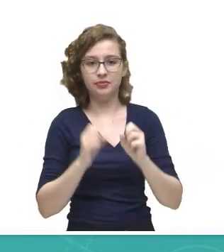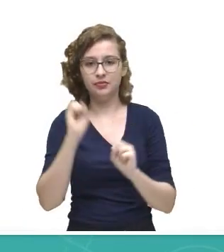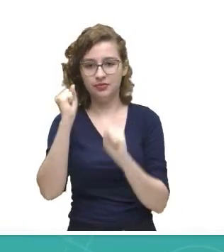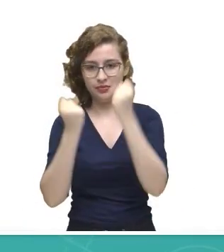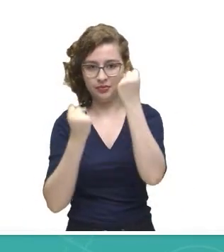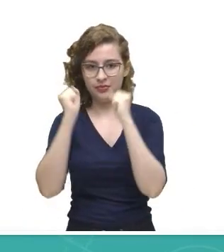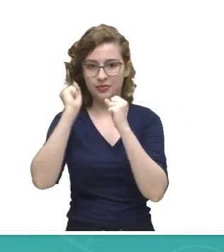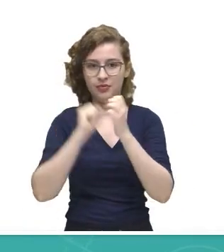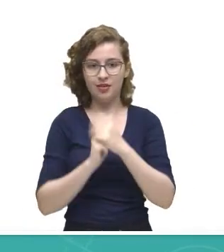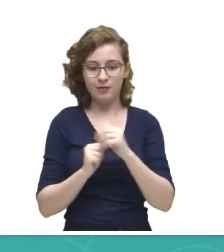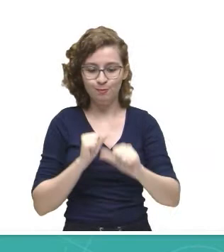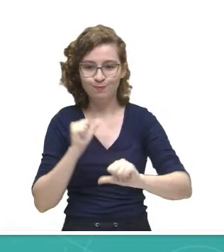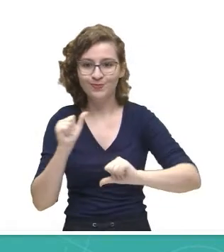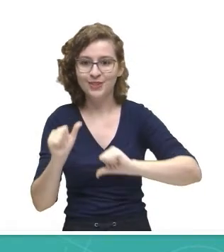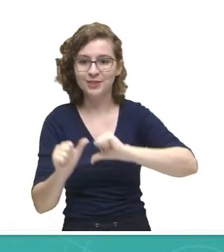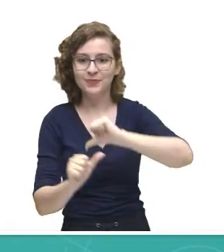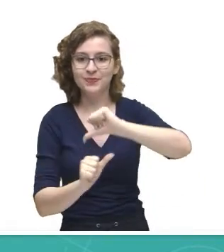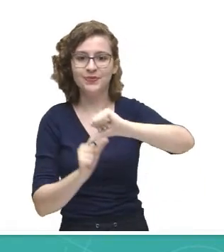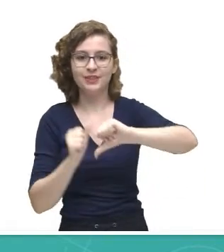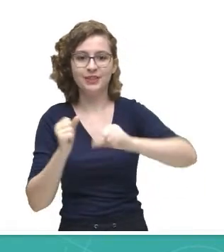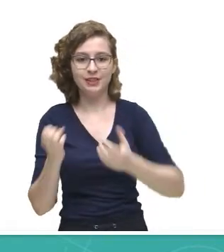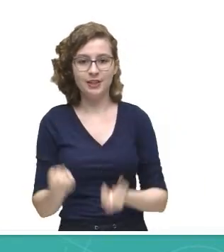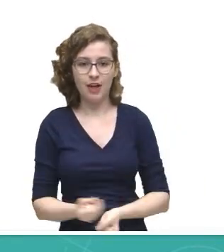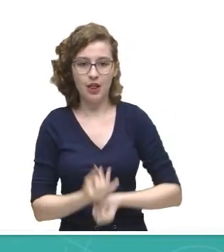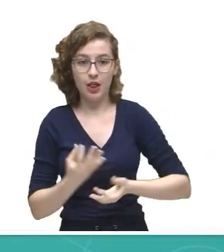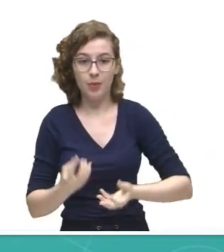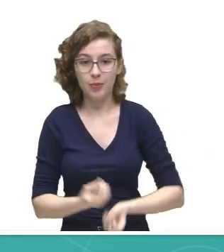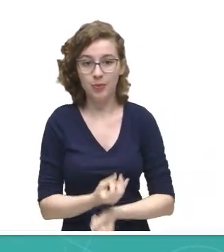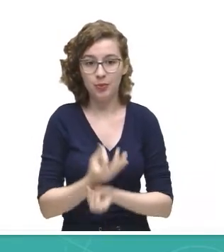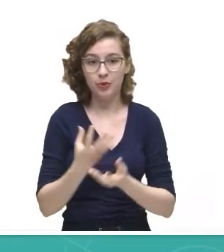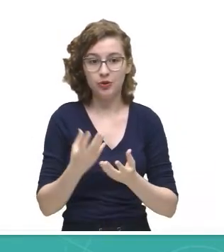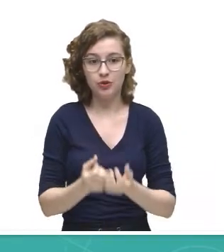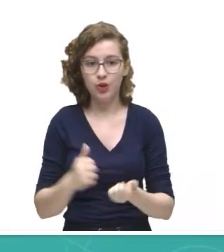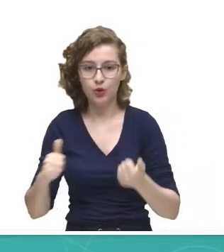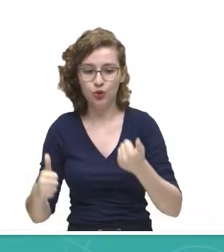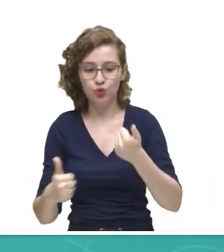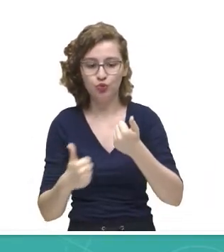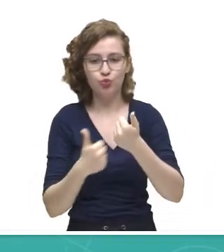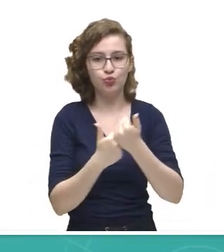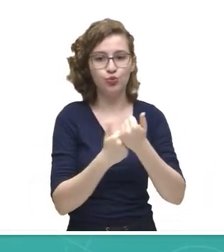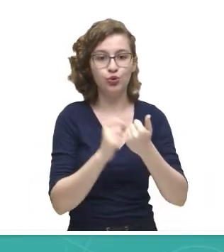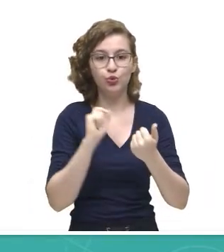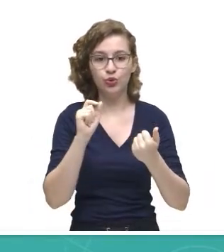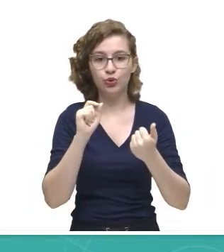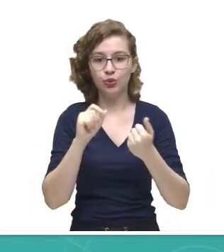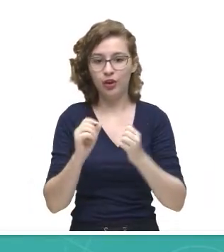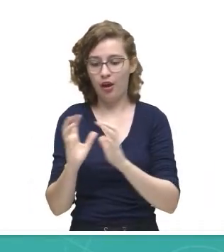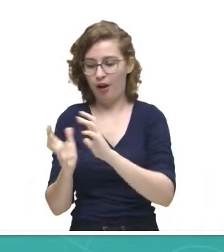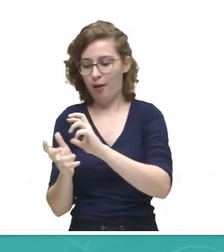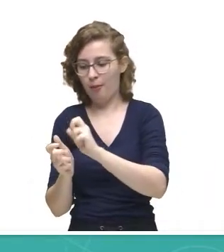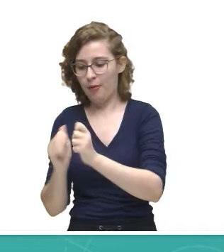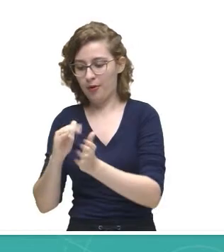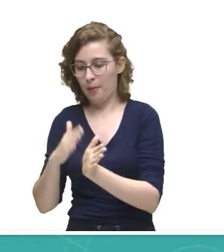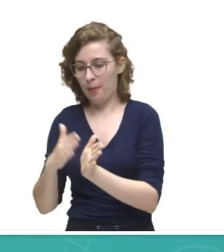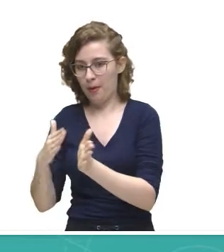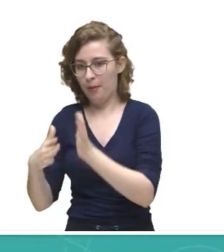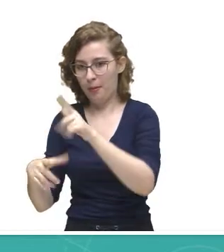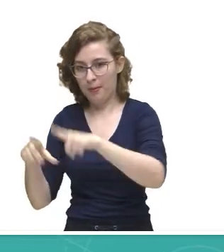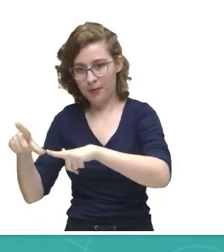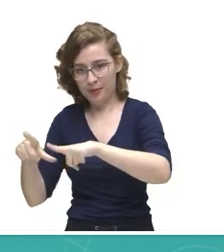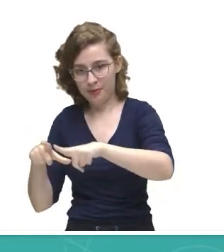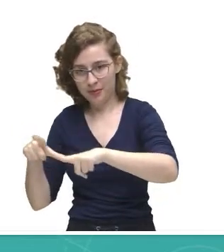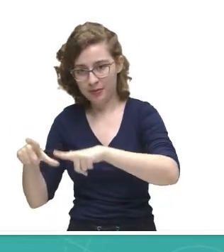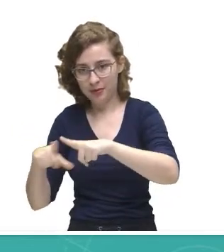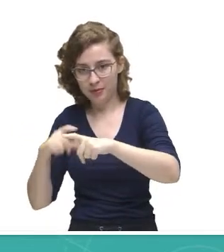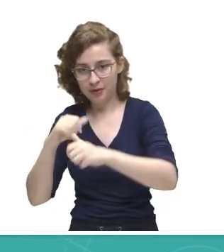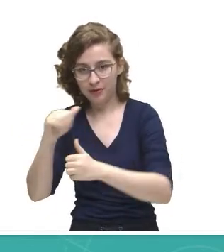gerou transformações na produção e substituiu a manufatura, lembra lá? Forma produção artesanal